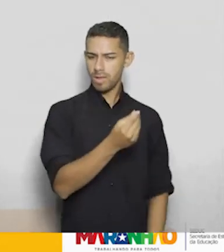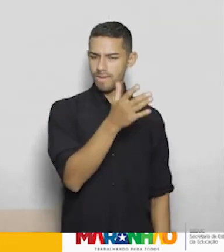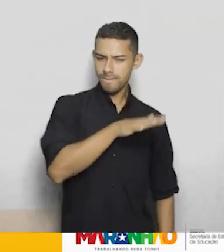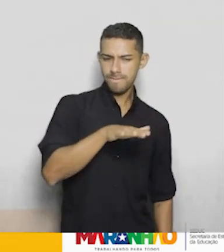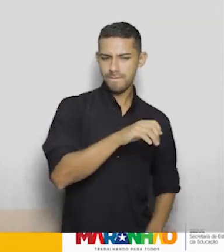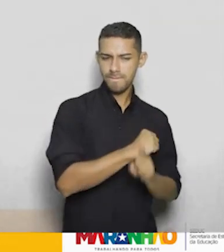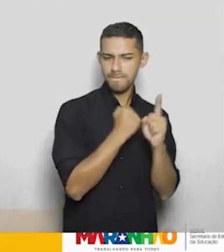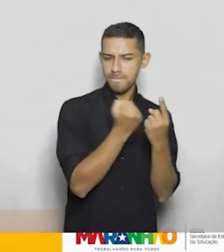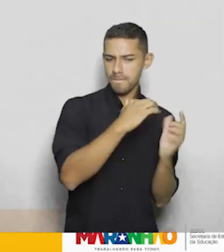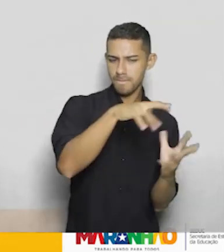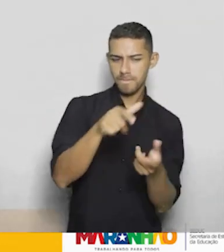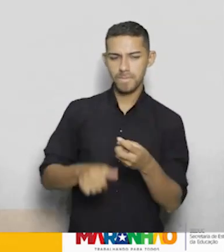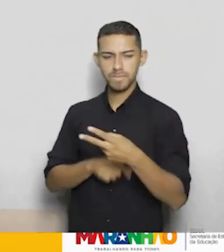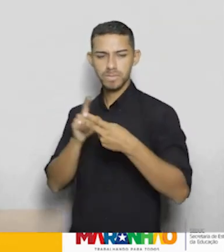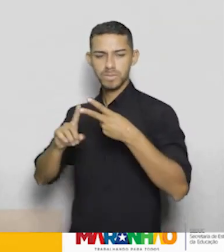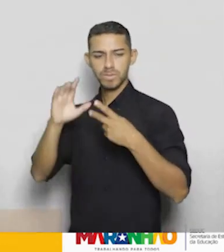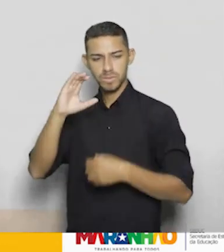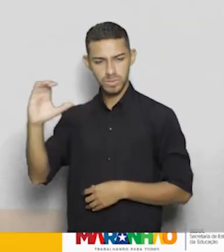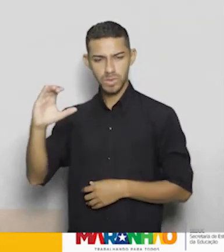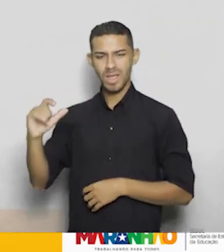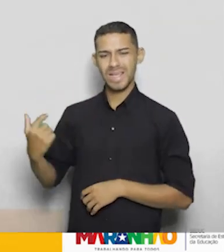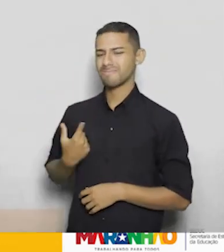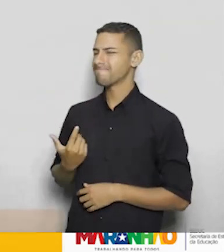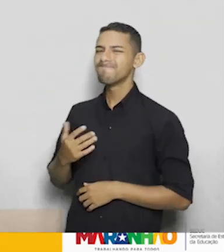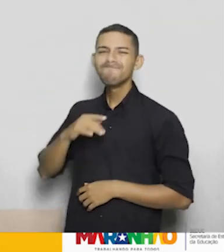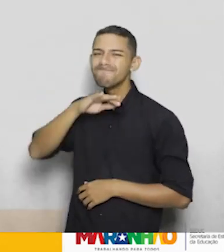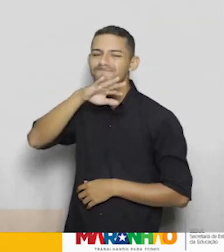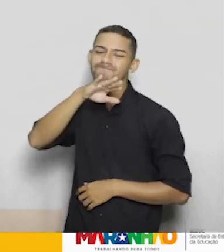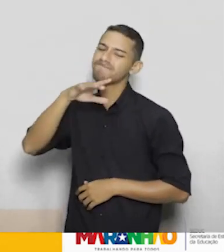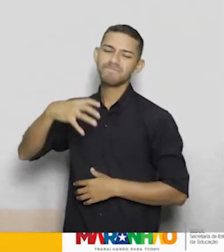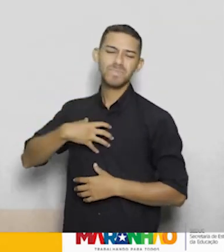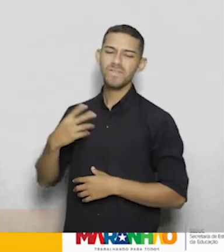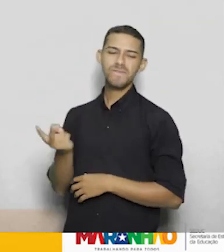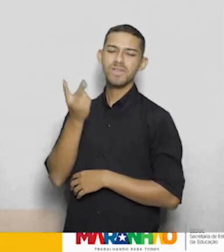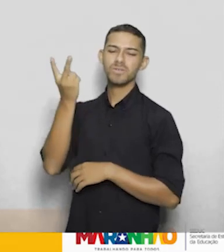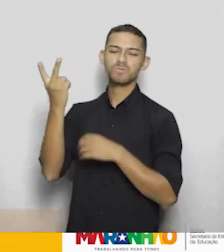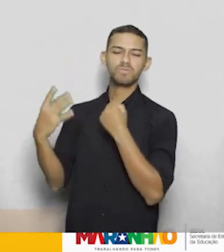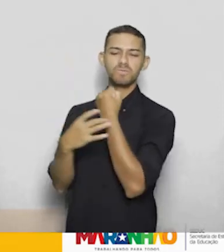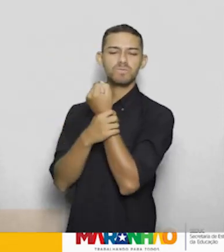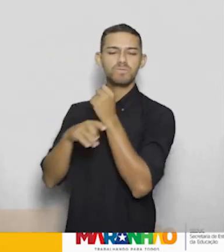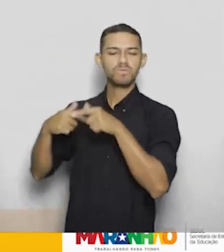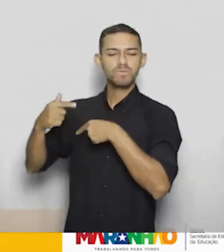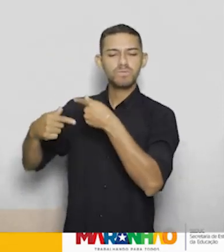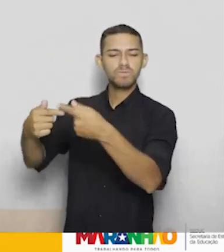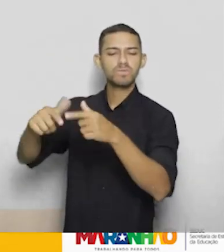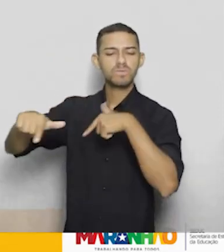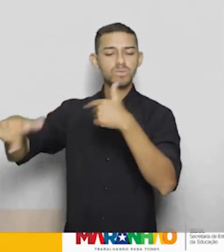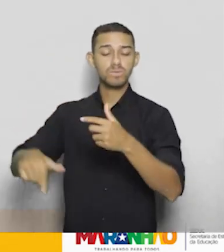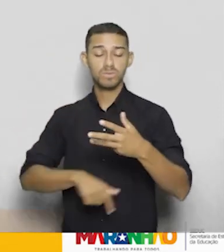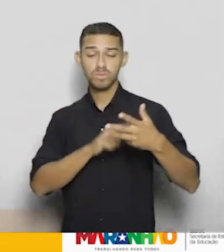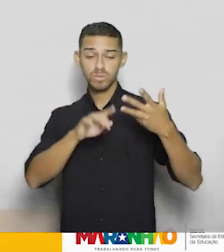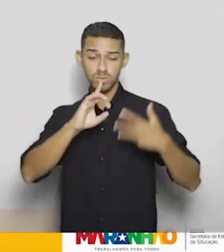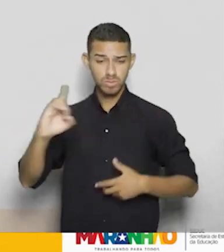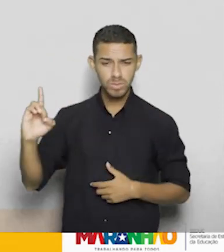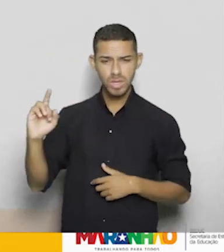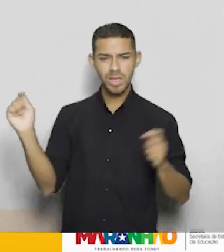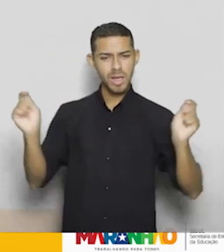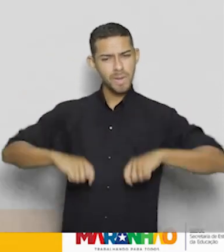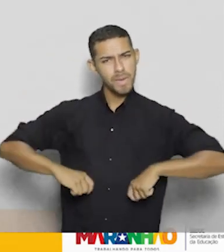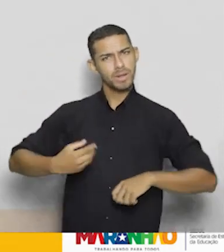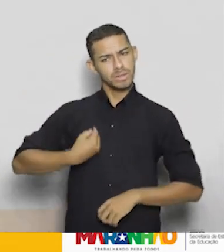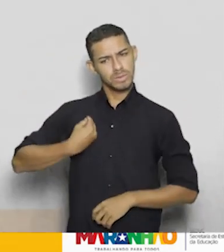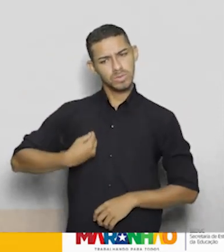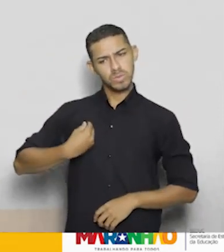negação dos valores defendidos pelas gerações anteriores em relação ao trabalho, necessidade de realização pessoal e